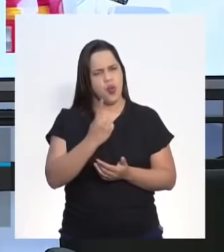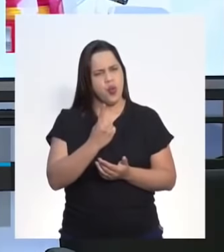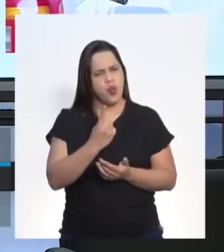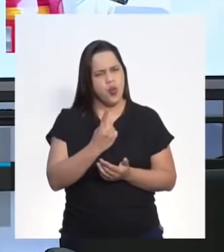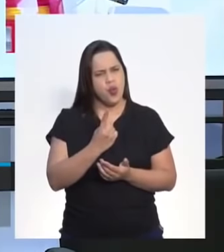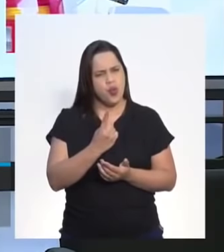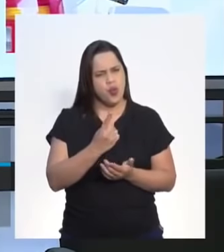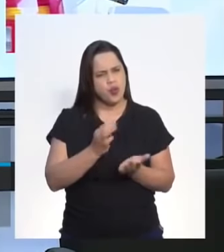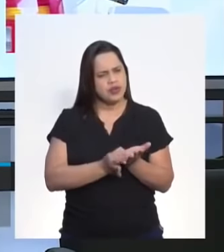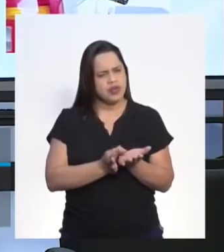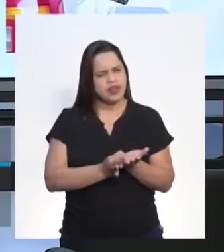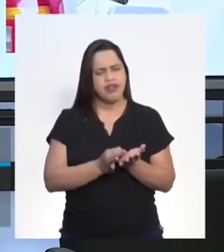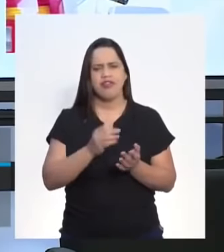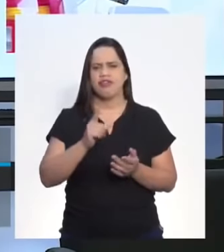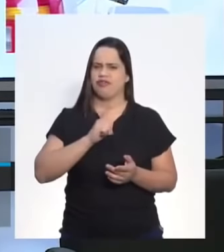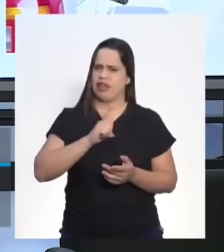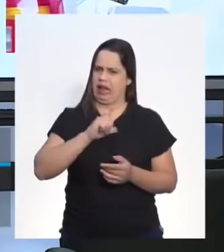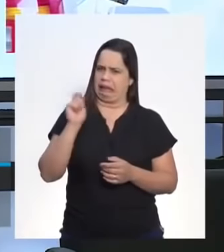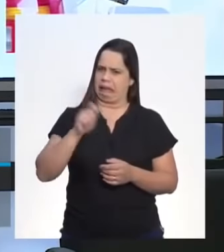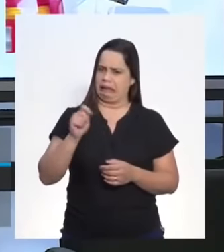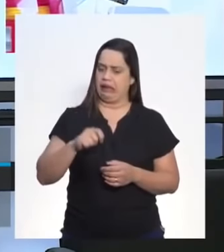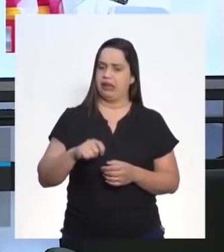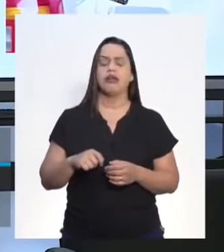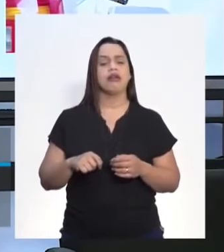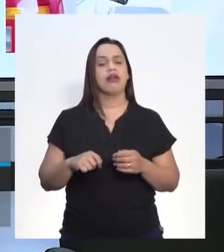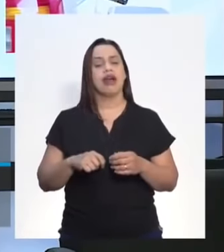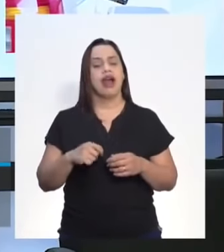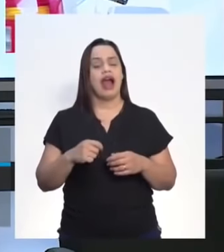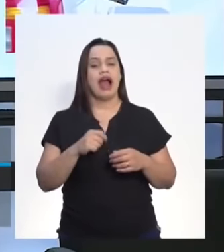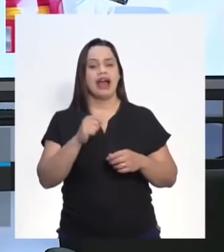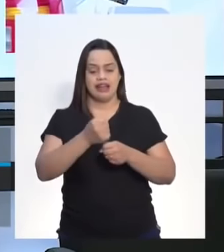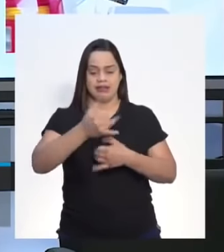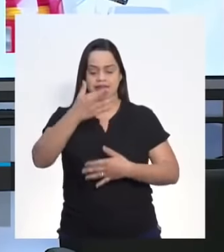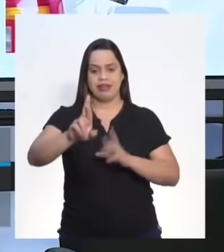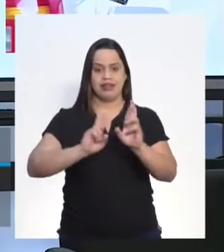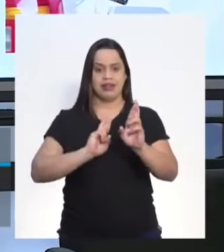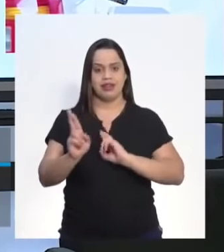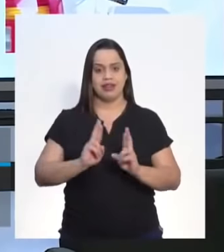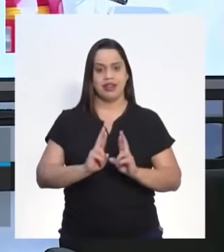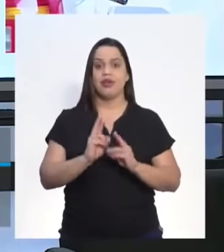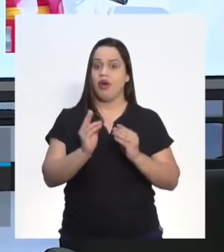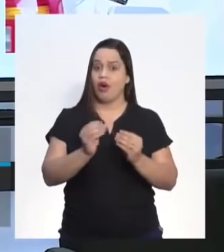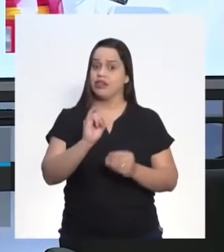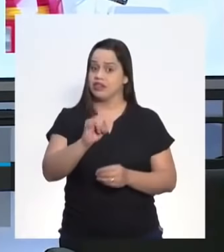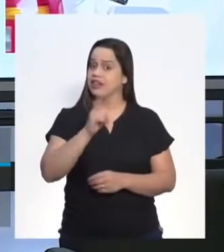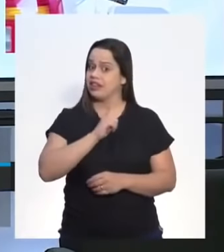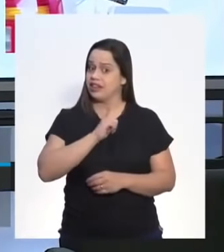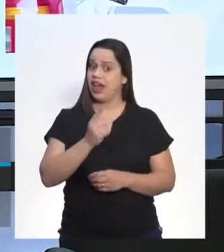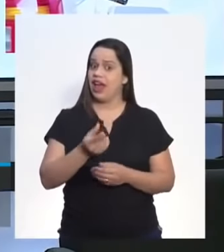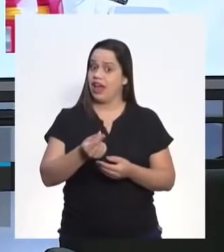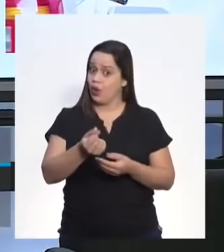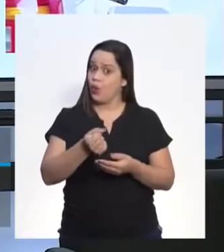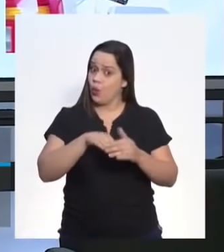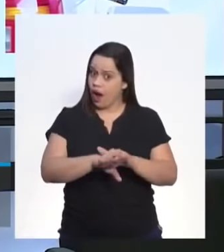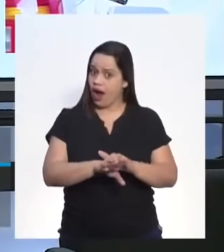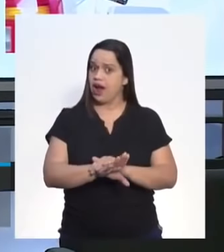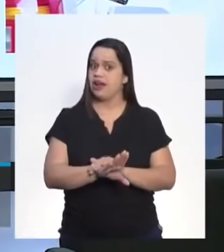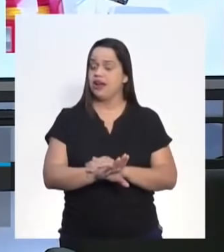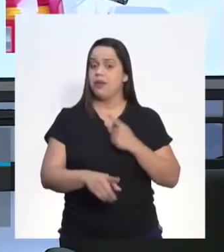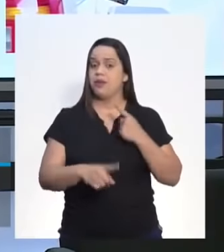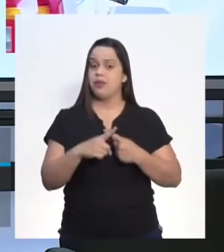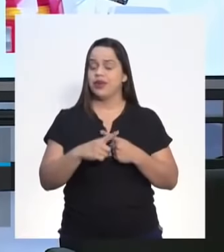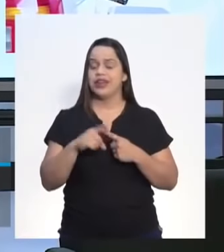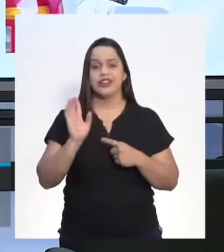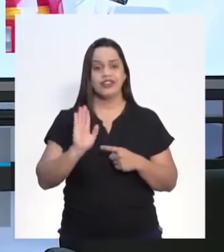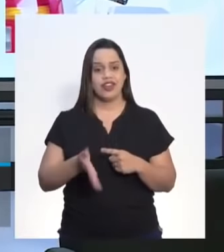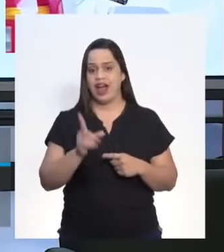Muitos colocaram no chat, professor, eu tenho. E aí eu falei assim, se tiver, guarda, porque daqui a pouco isso aí vai virar uma... Se é que já não virou, né?